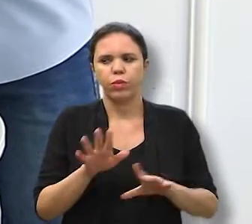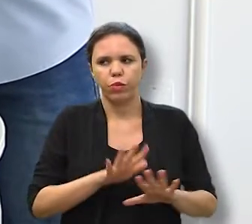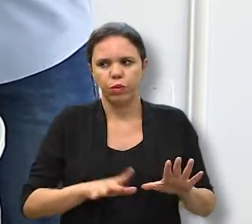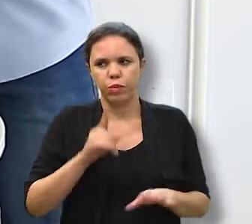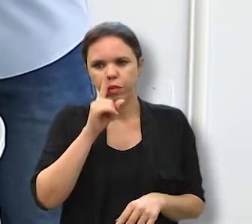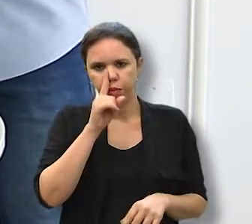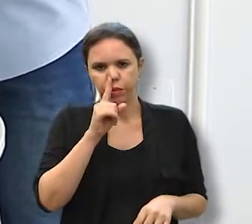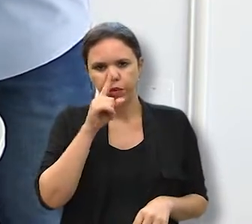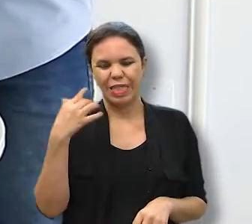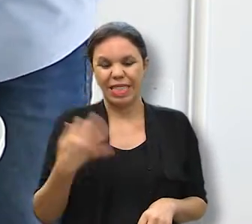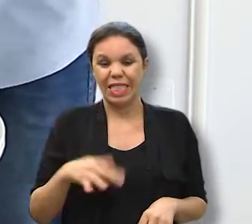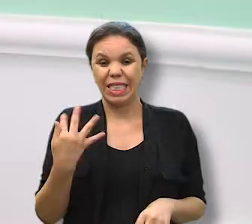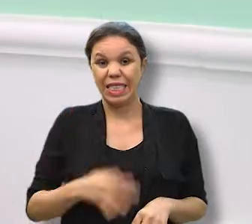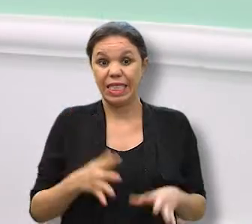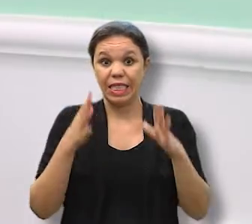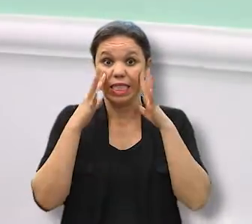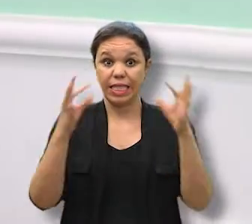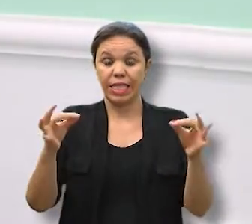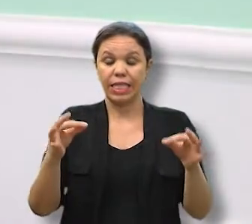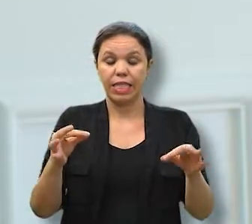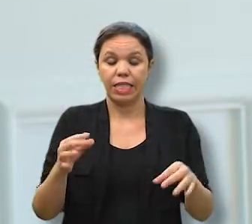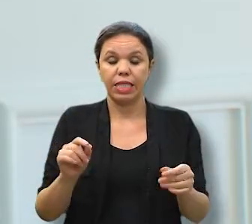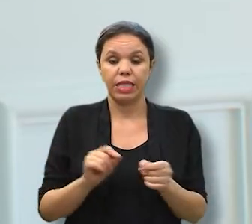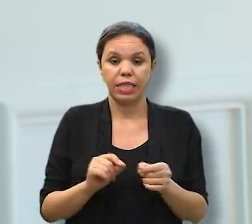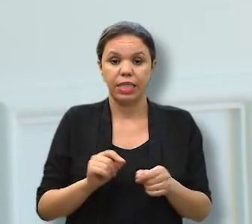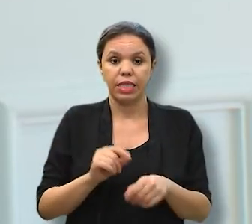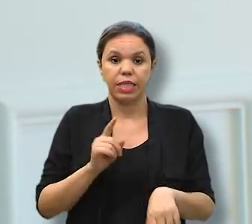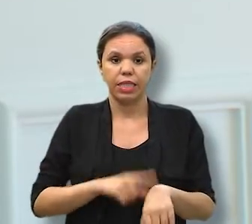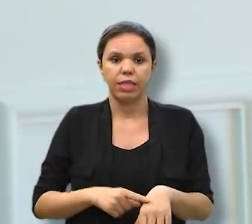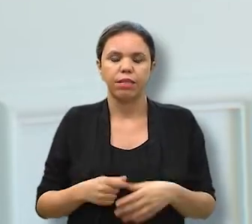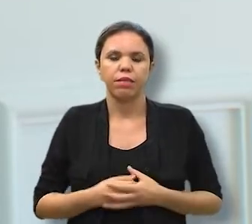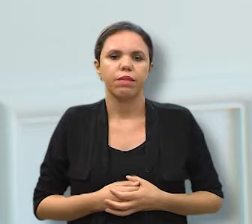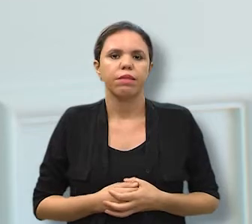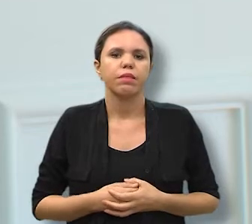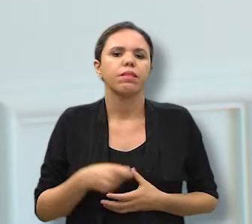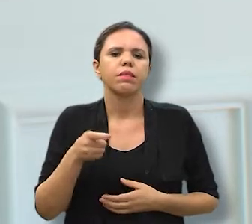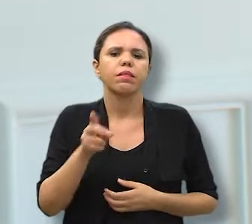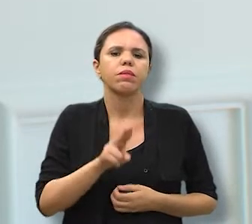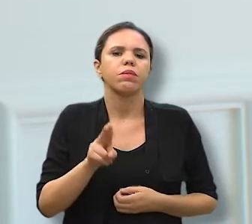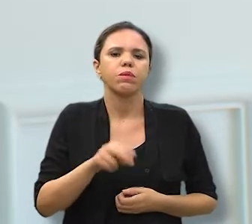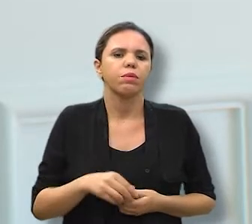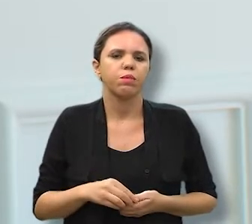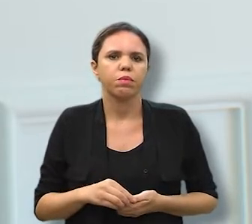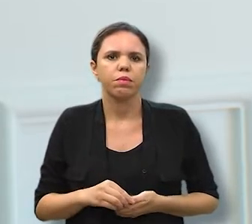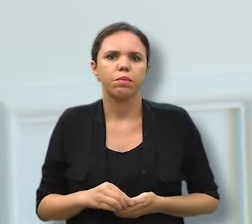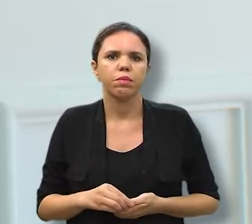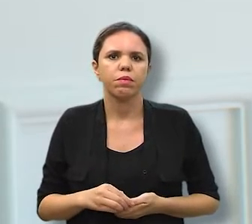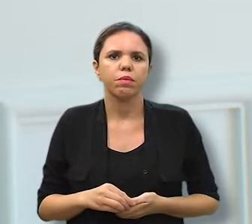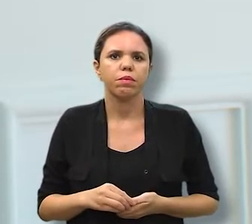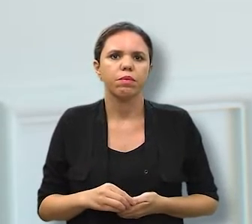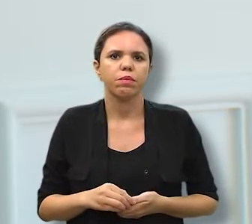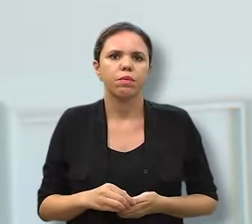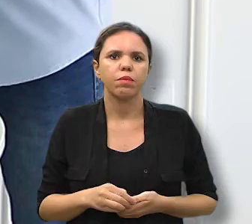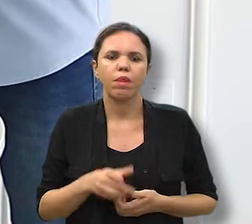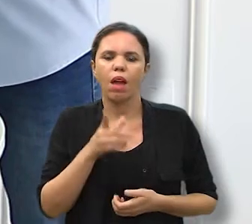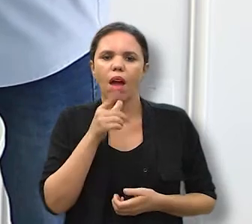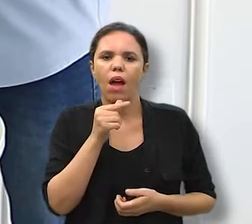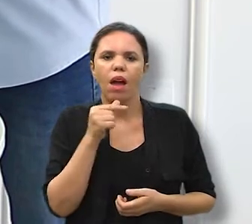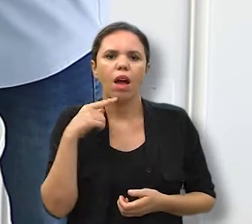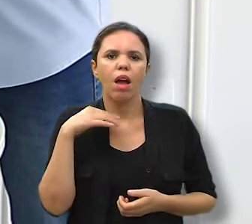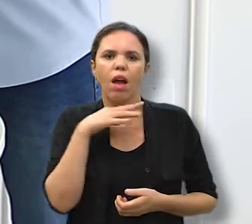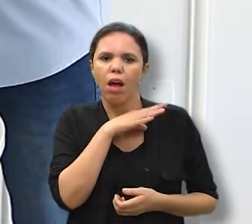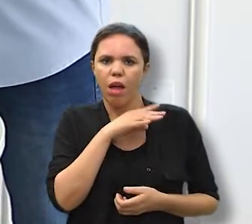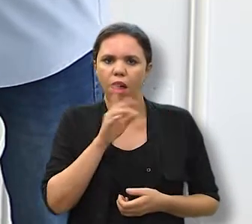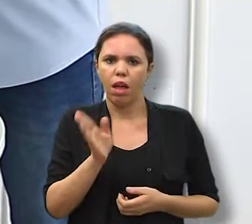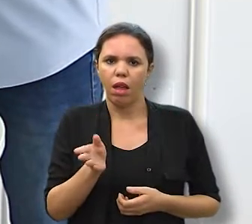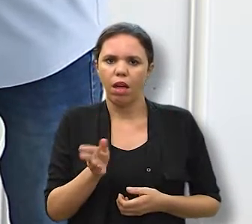É bem perigosa. E é dolorida. Tem que prestar atenção na hora de fazer a calda. E você usa água quente? Água